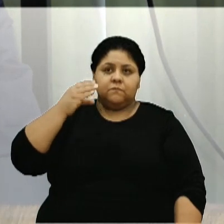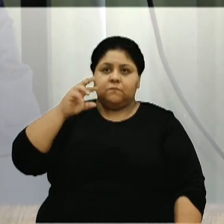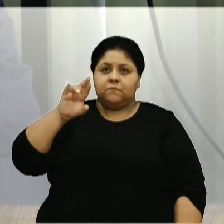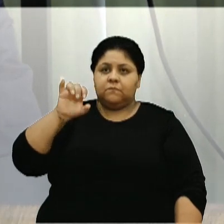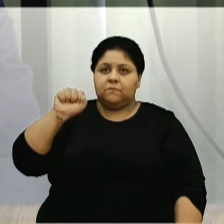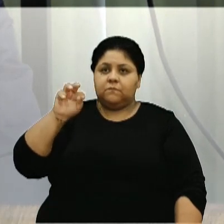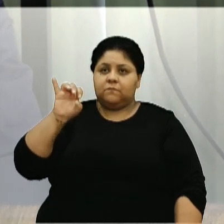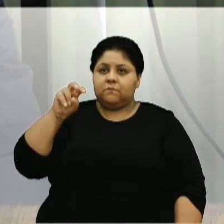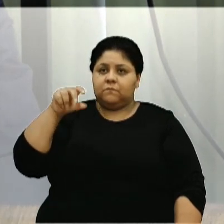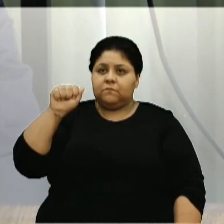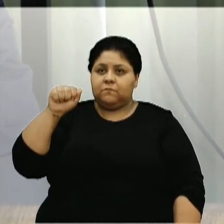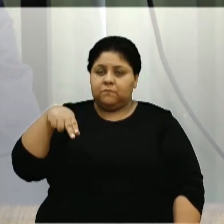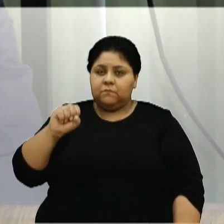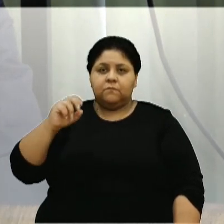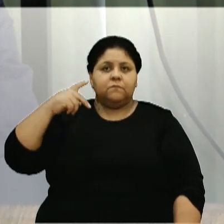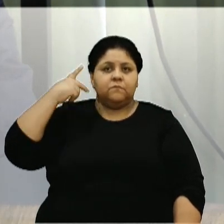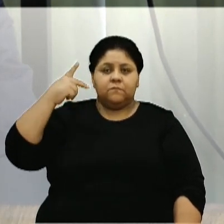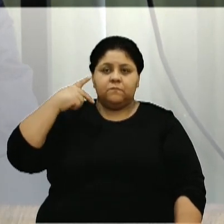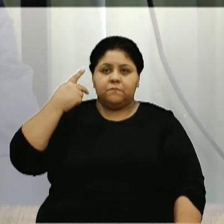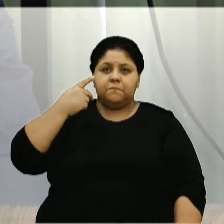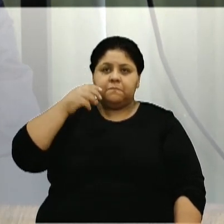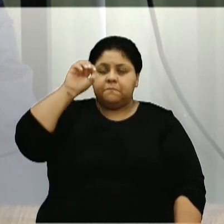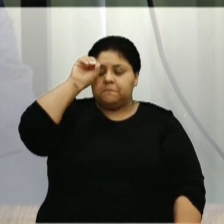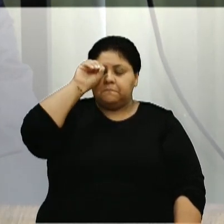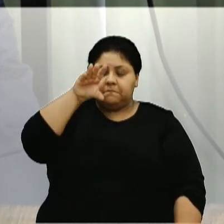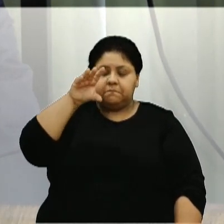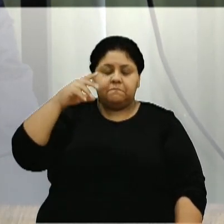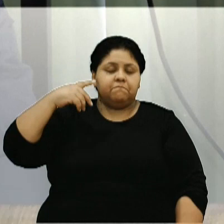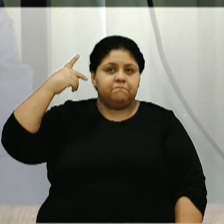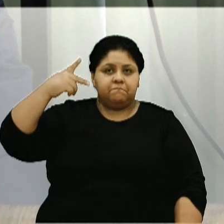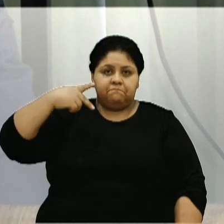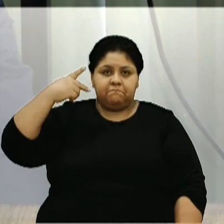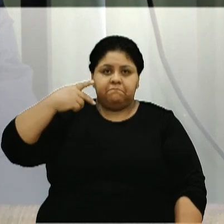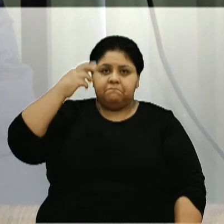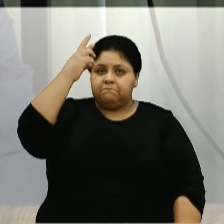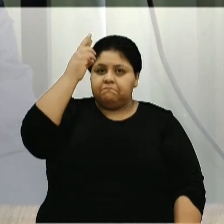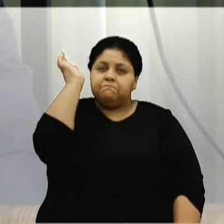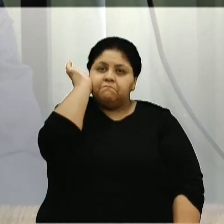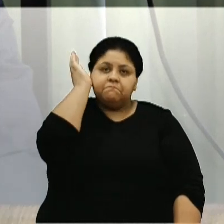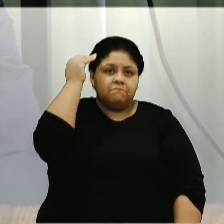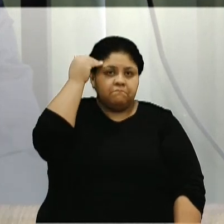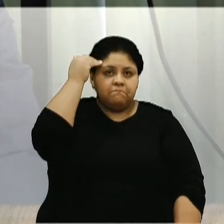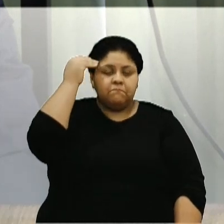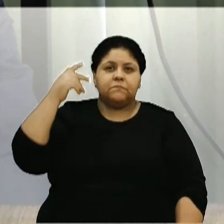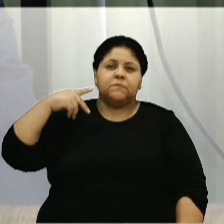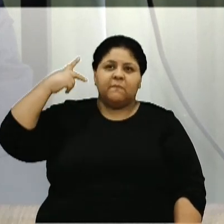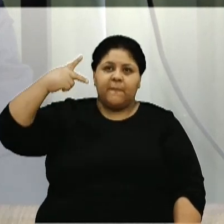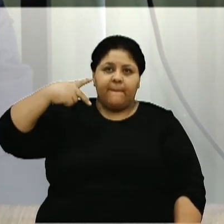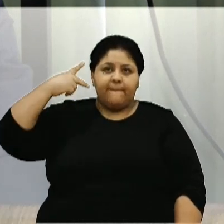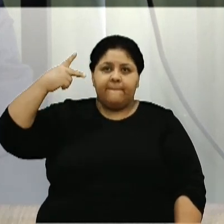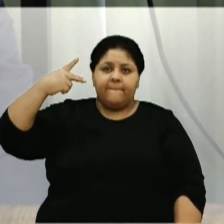Cristiano Becker da Silva, vereador Elisandro Fiuza, vereador Felipe Gremelmaier,